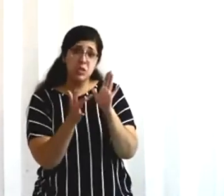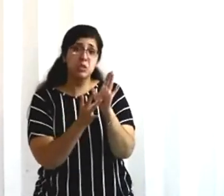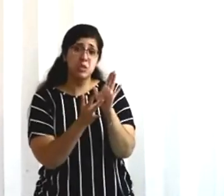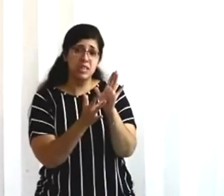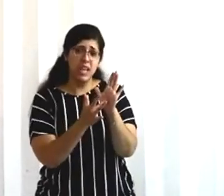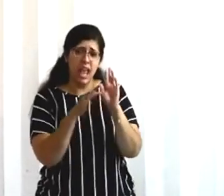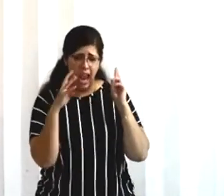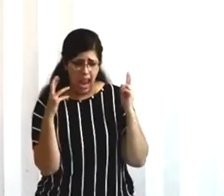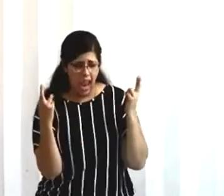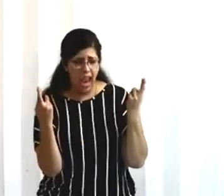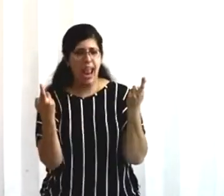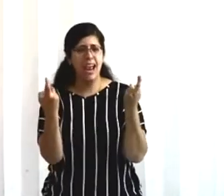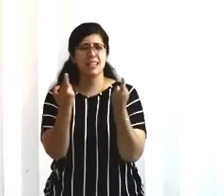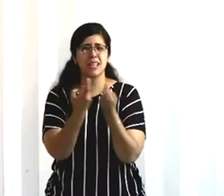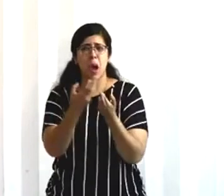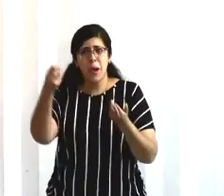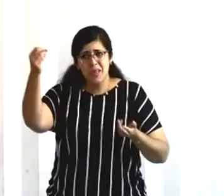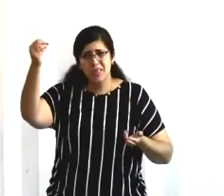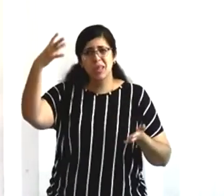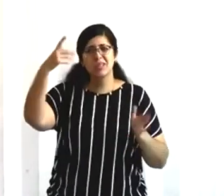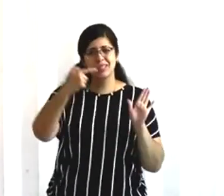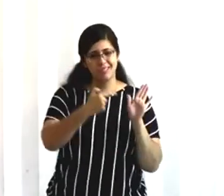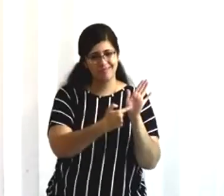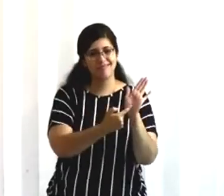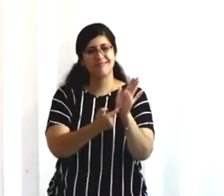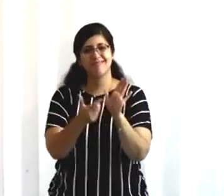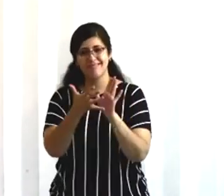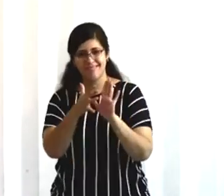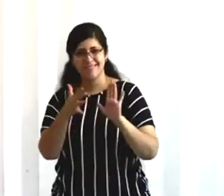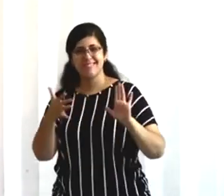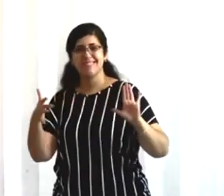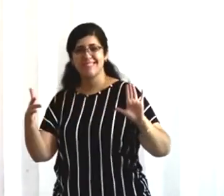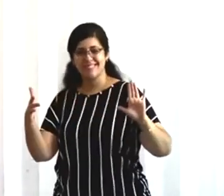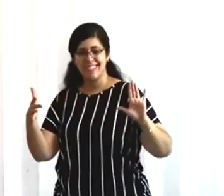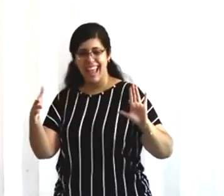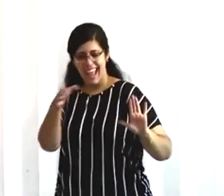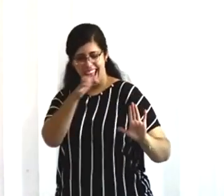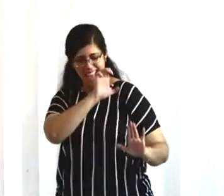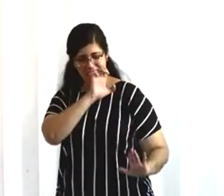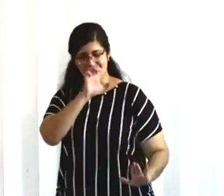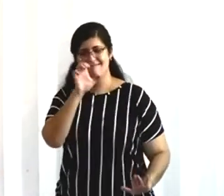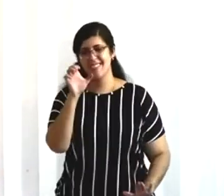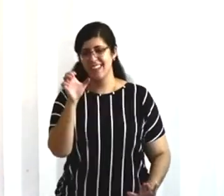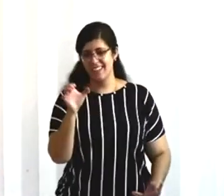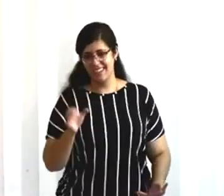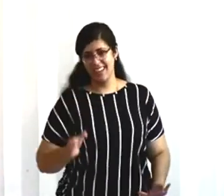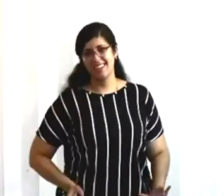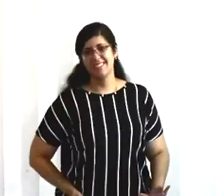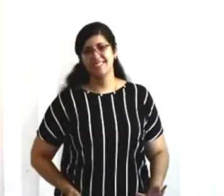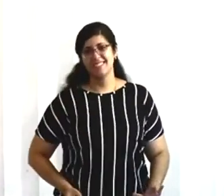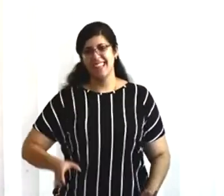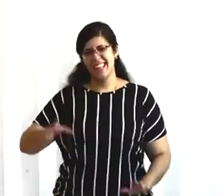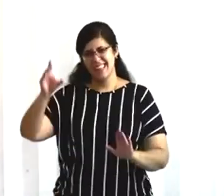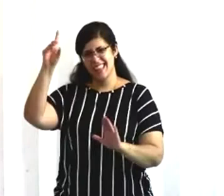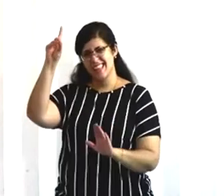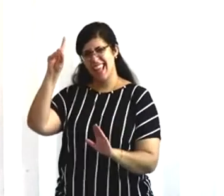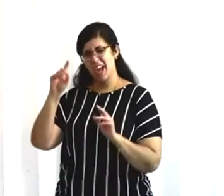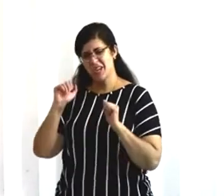e que trouxe o reino da luz, esse é o Emanuel, o Deus conosco.